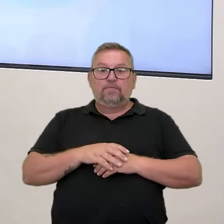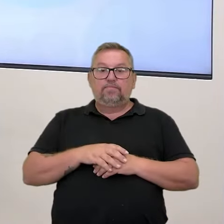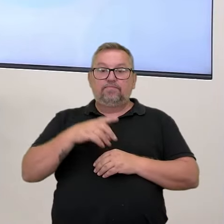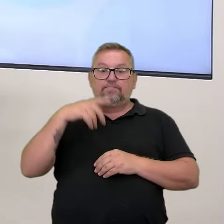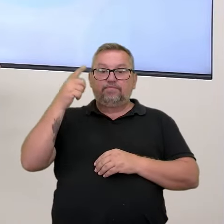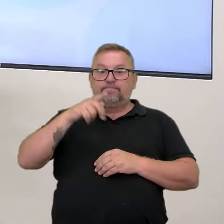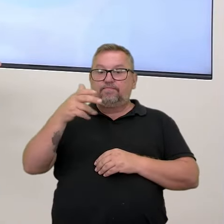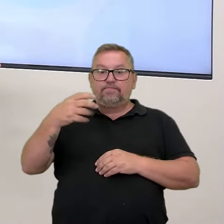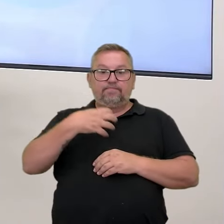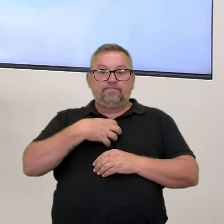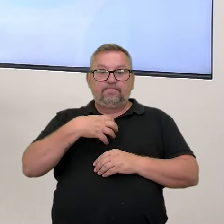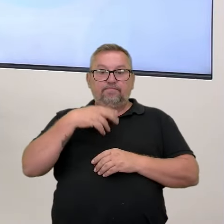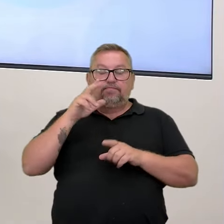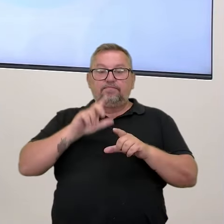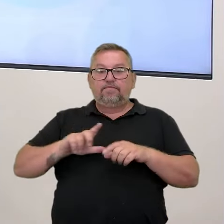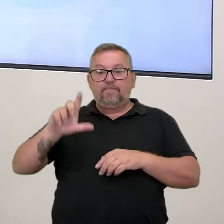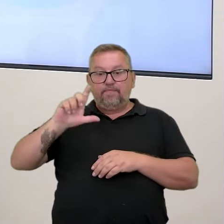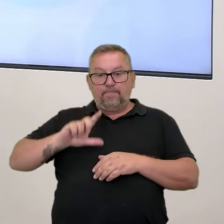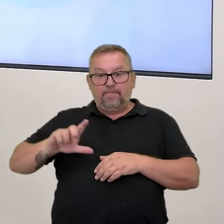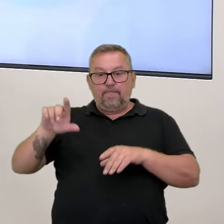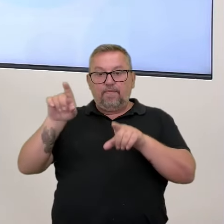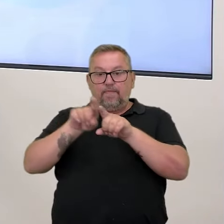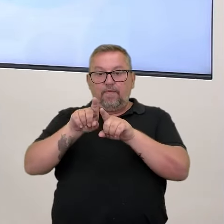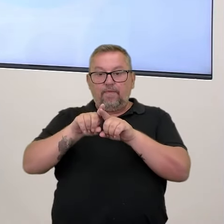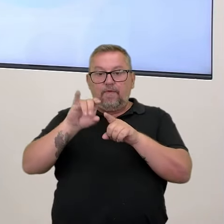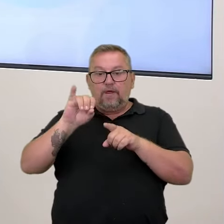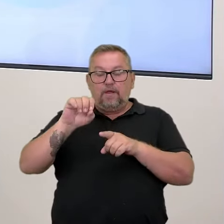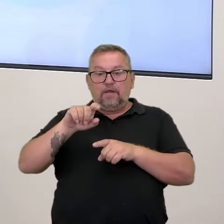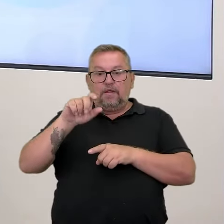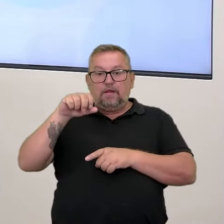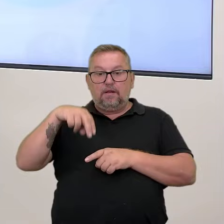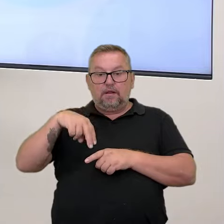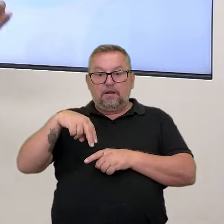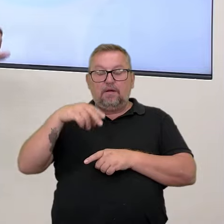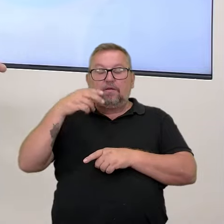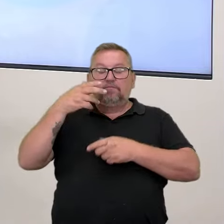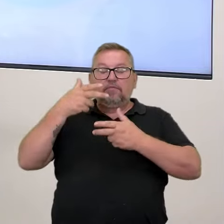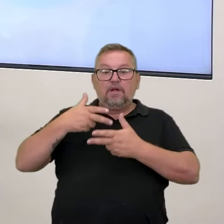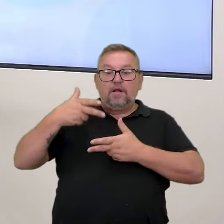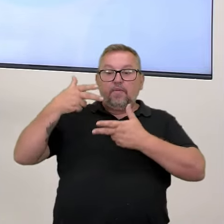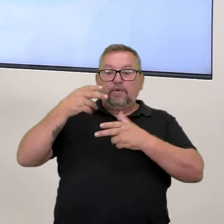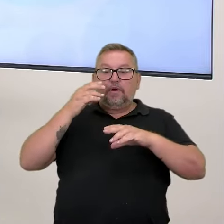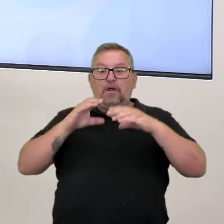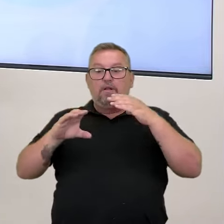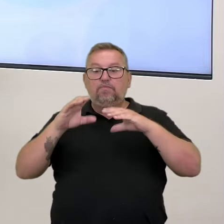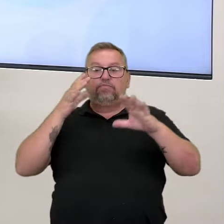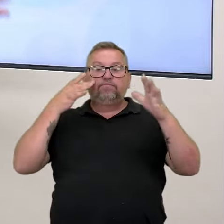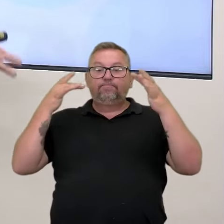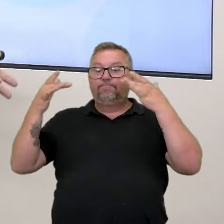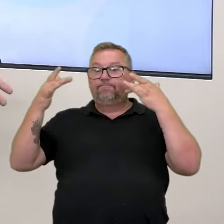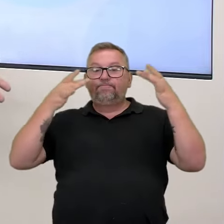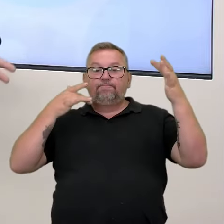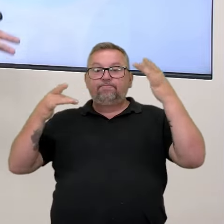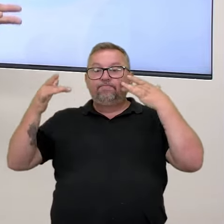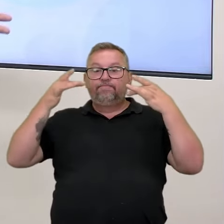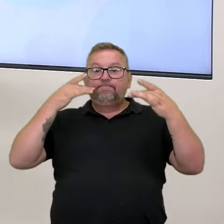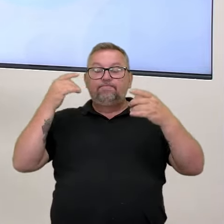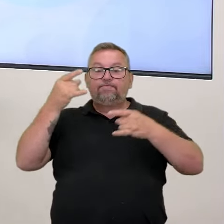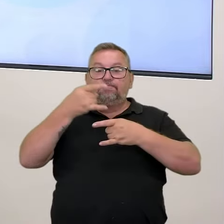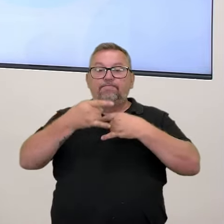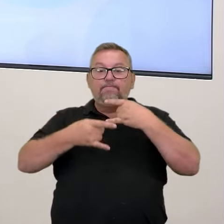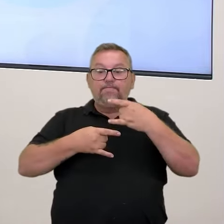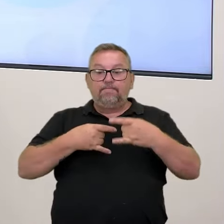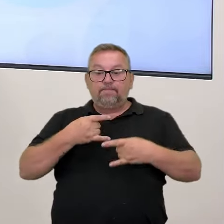outra forma de ler literatura, novela. Slam, né? Rap, canções, teatro, histórias em quadrinhos, ou